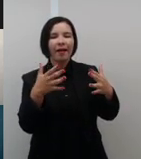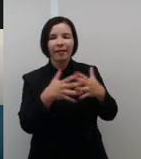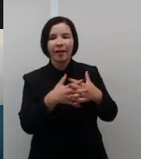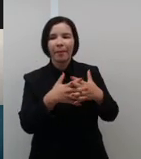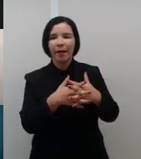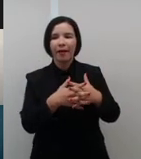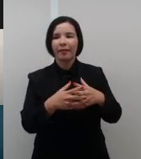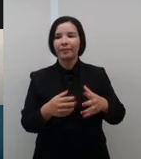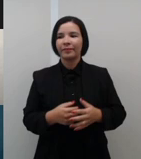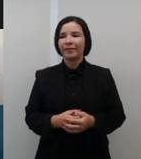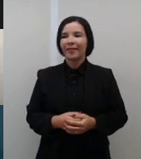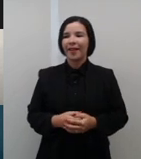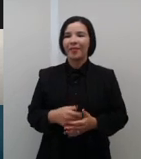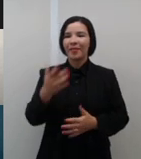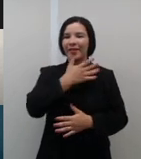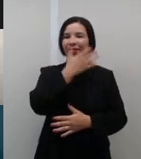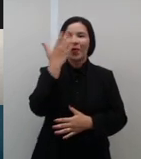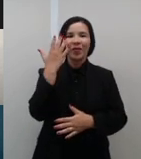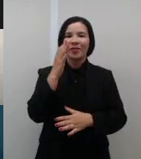ouvir nada.